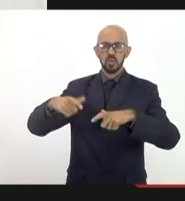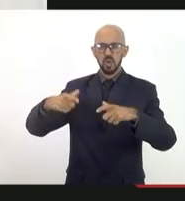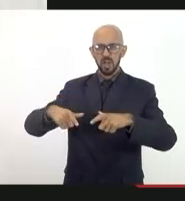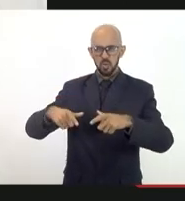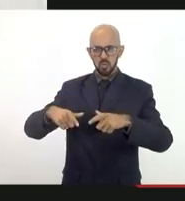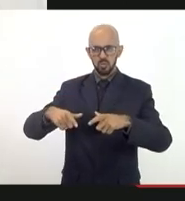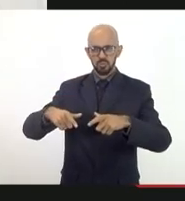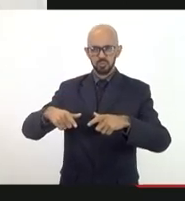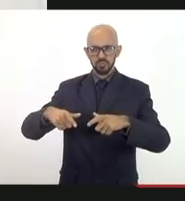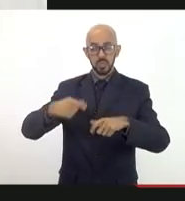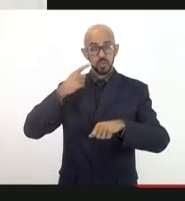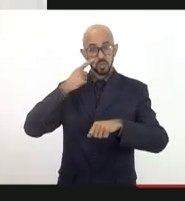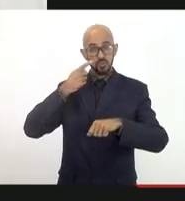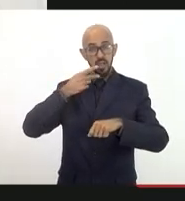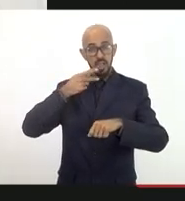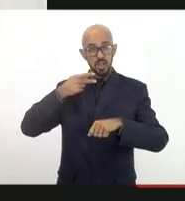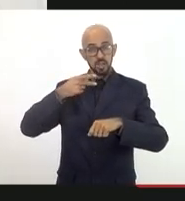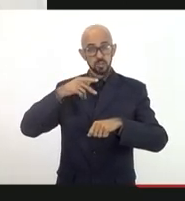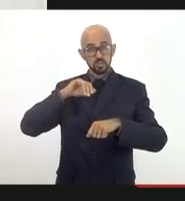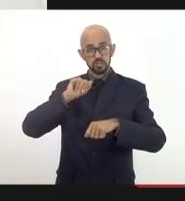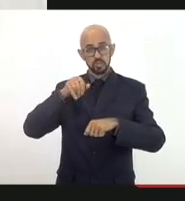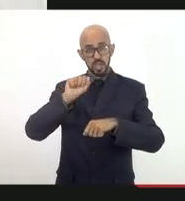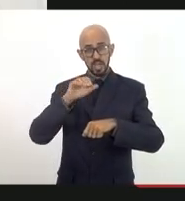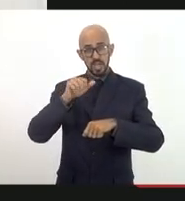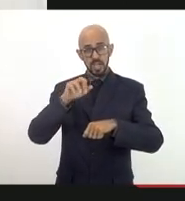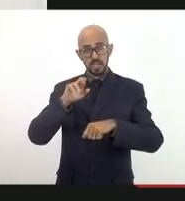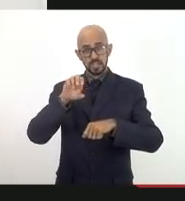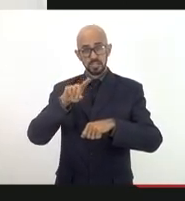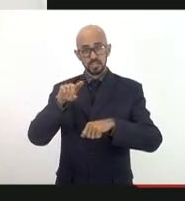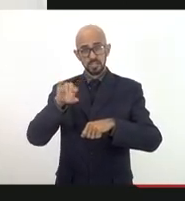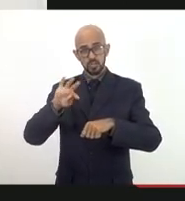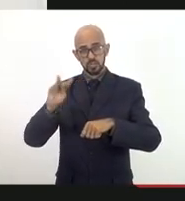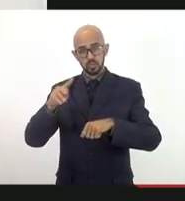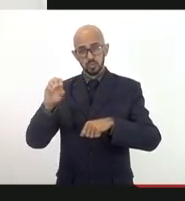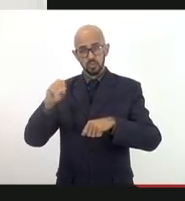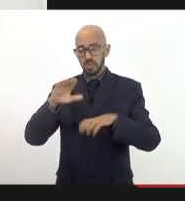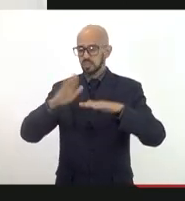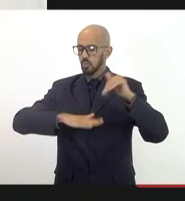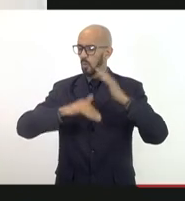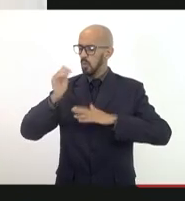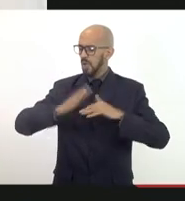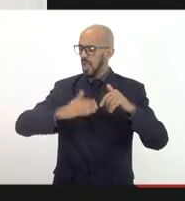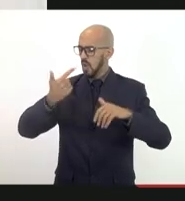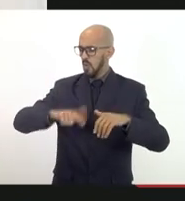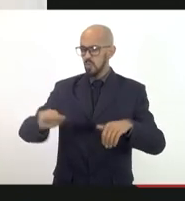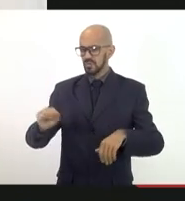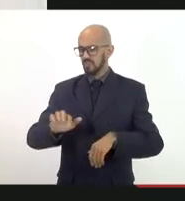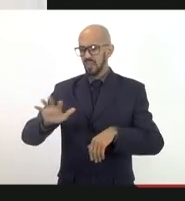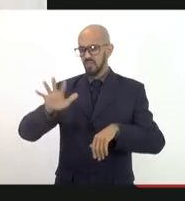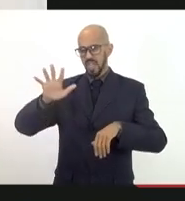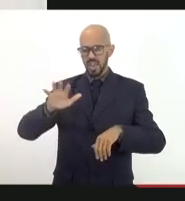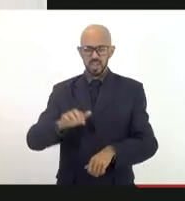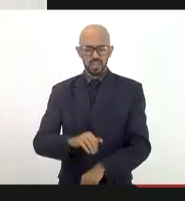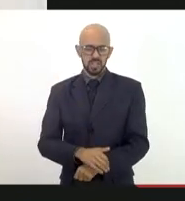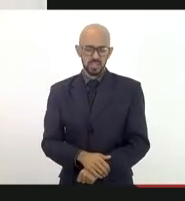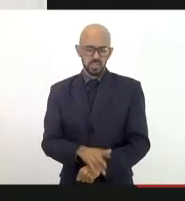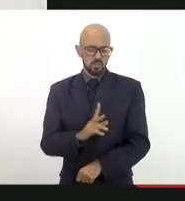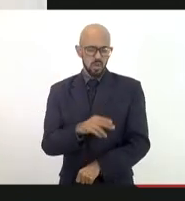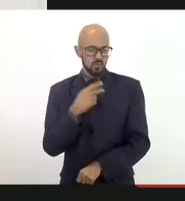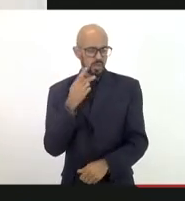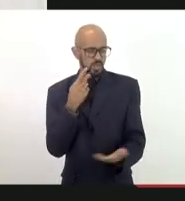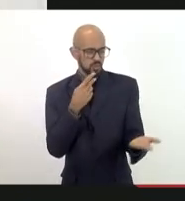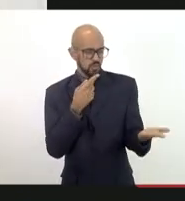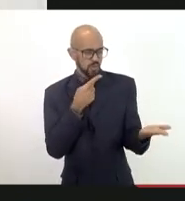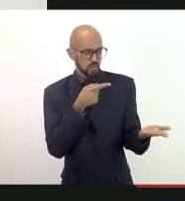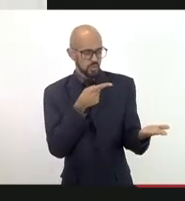usando o exemplo do Jacarezinho, mas eu poderia usar aqui o exemplo da Rocinha, o exemplo de qualquer outra favela do Rio de Janeiro, como bem disse o vereador Paulo Pinheiro, quando ele falou assim da rua